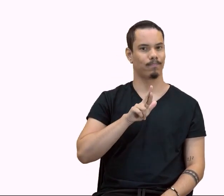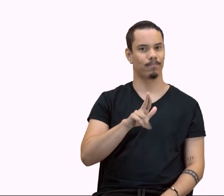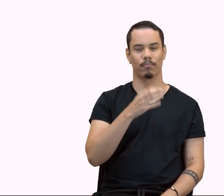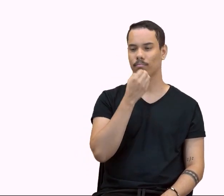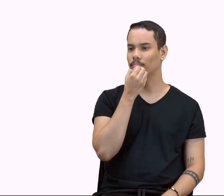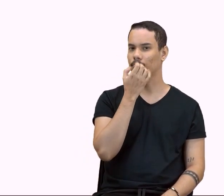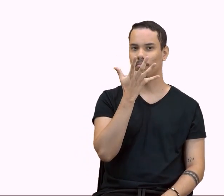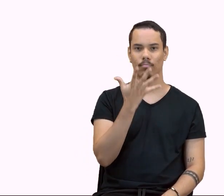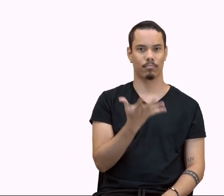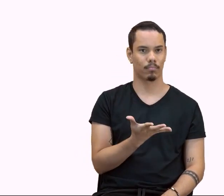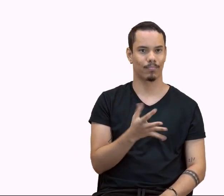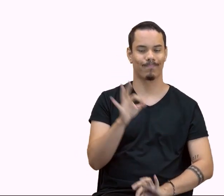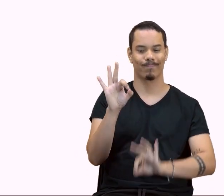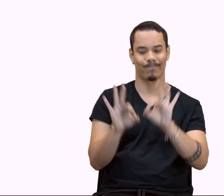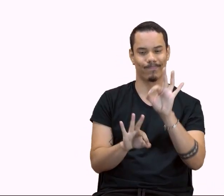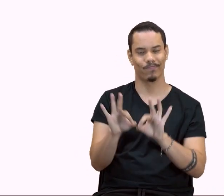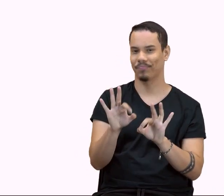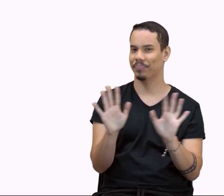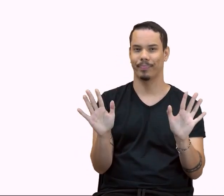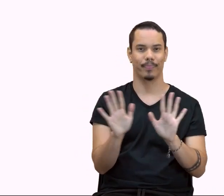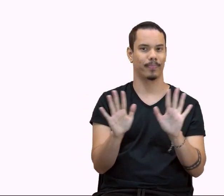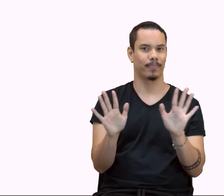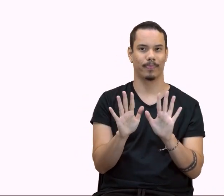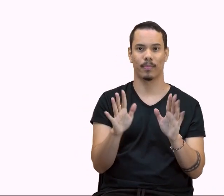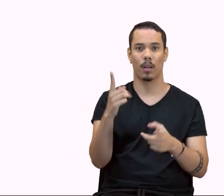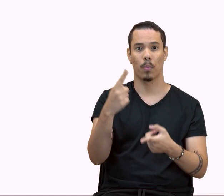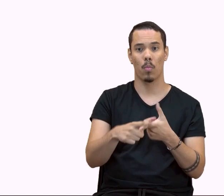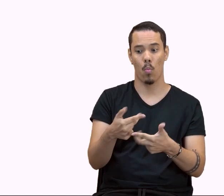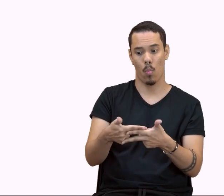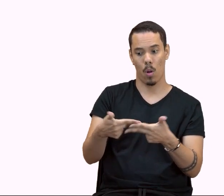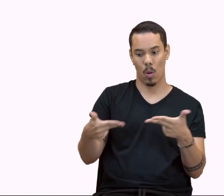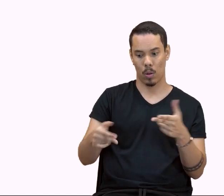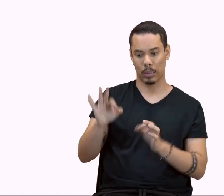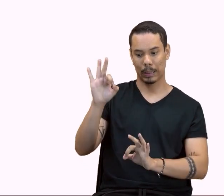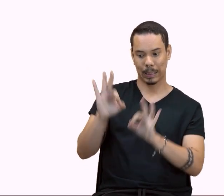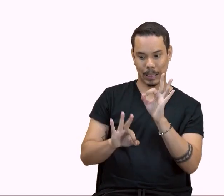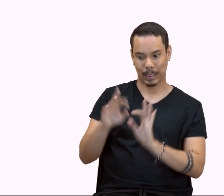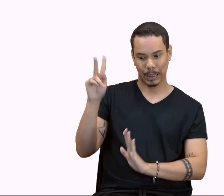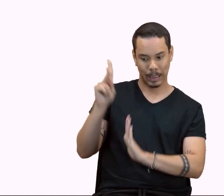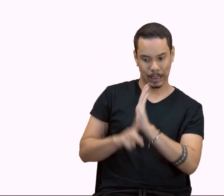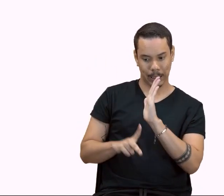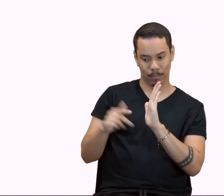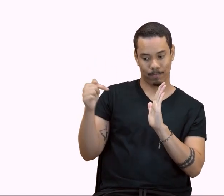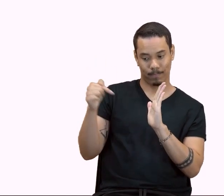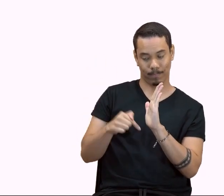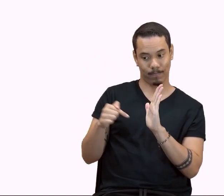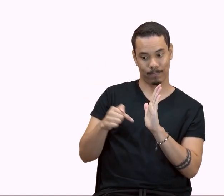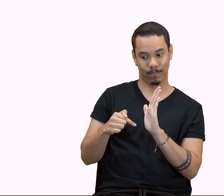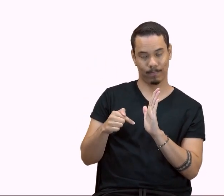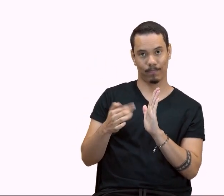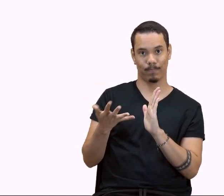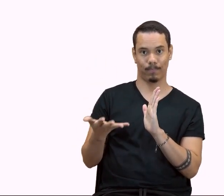bem como planejado. Claro. Uma coisa foi o planejamento, Uma coisa foi